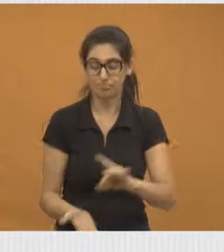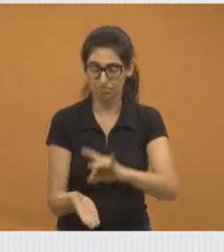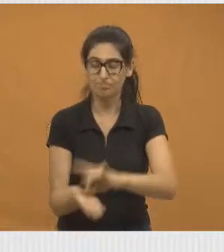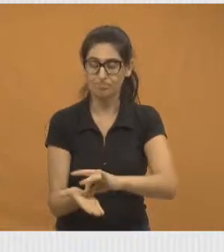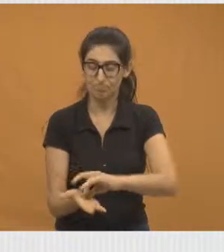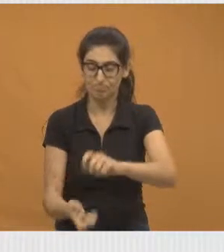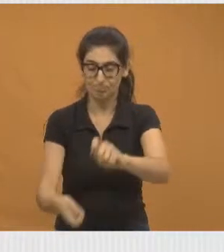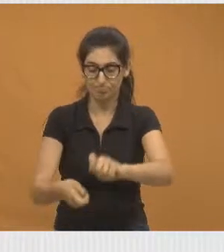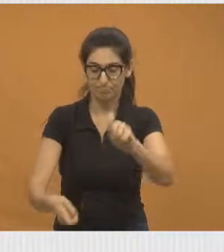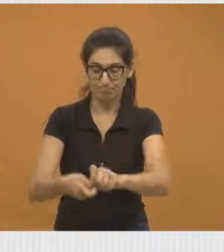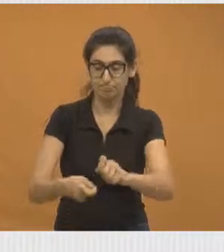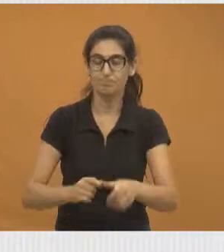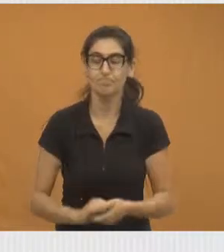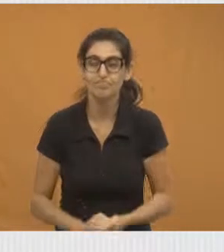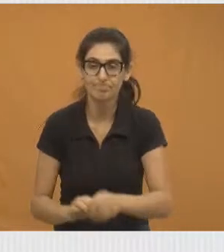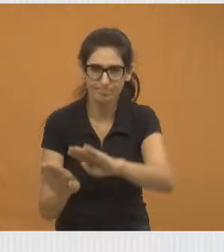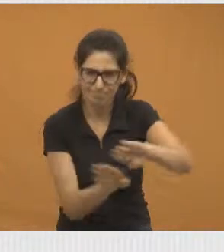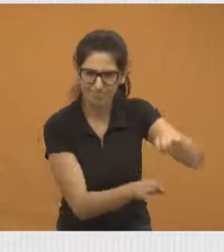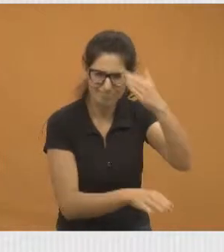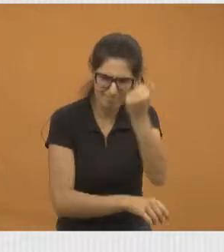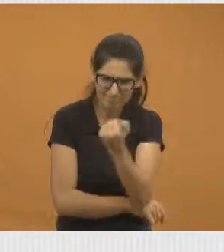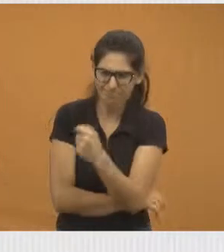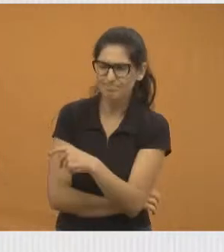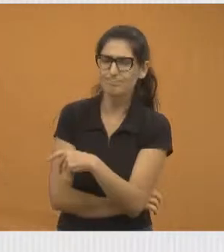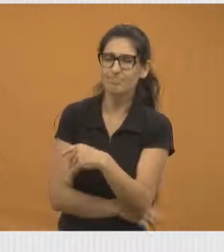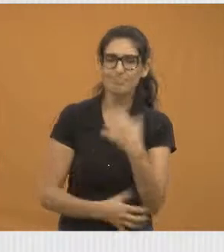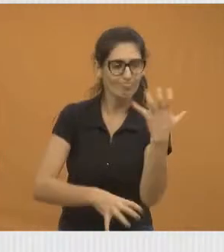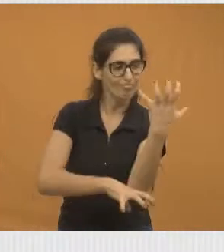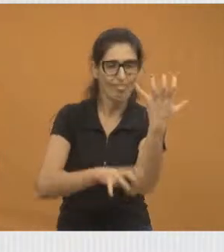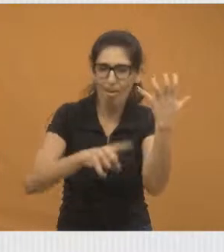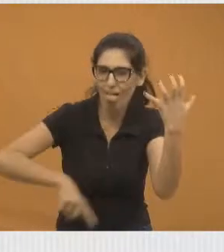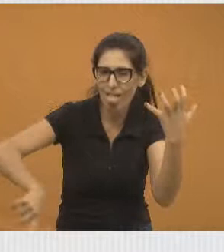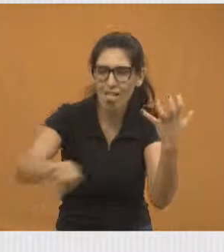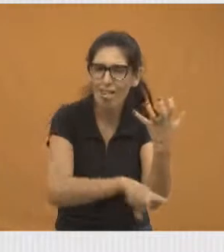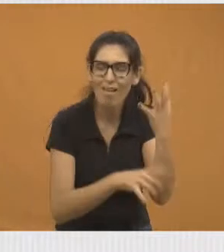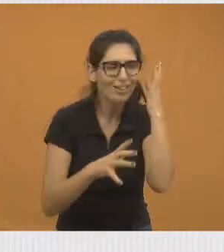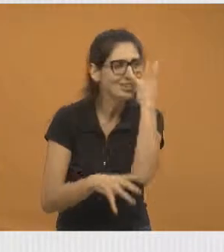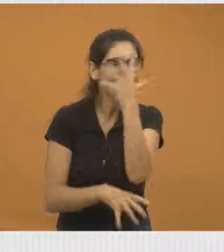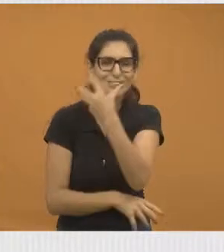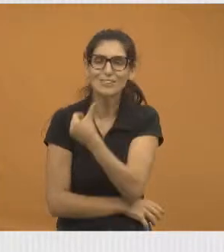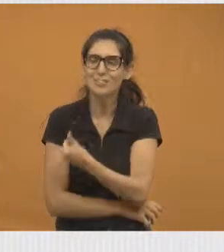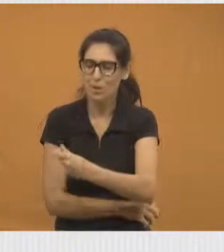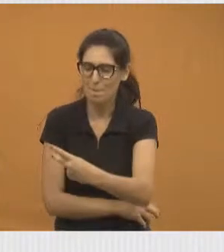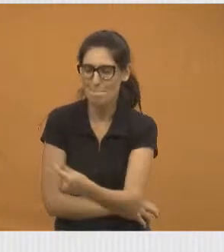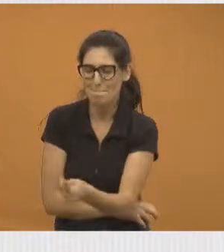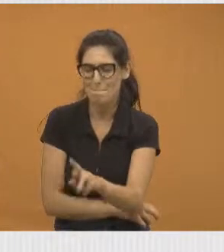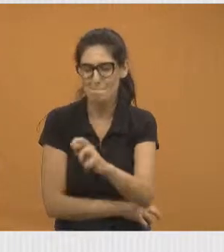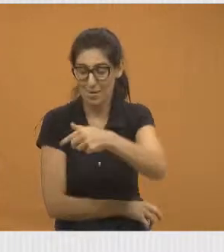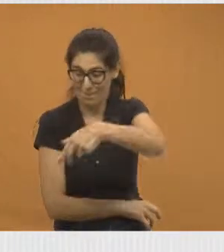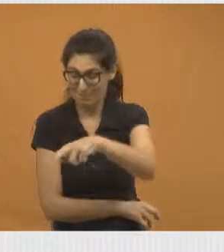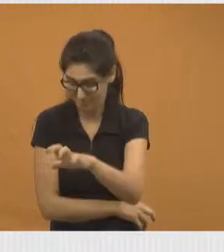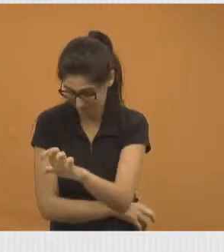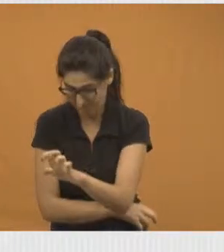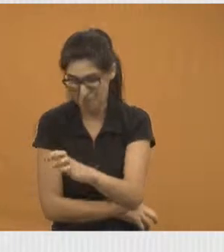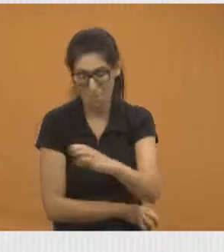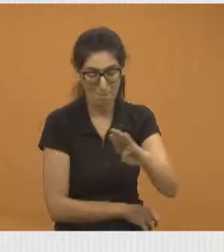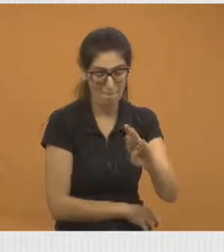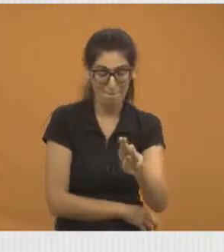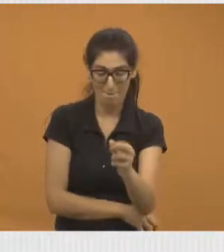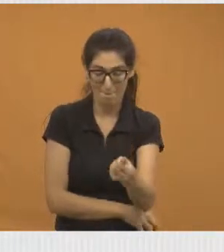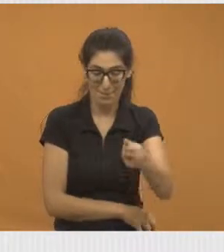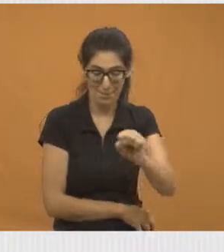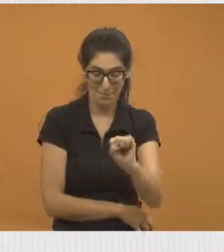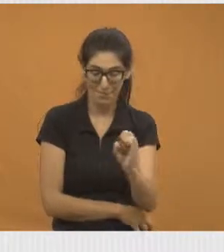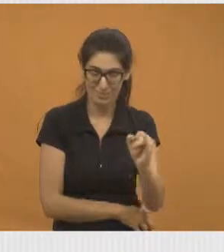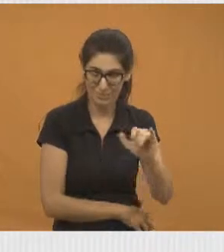parque brasil em conhece aquela praça a praça muito bonita muito utilizada não só pela população local ou global vai muita gente